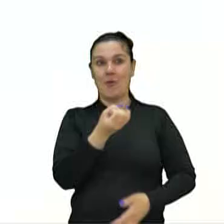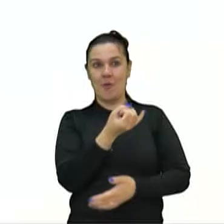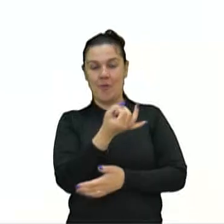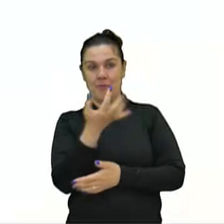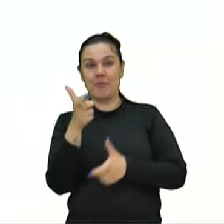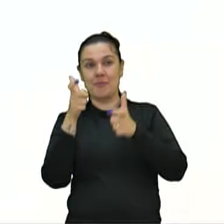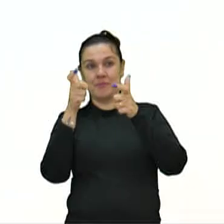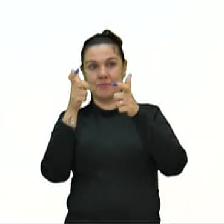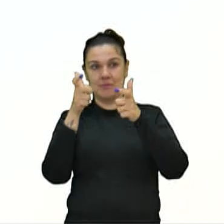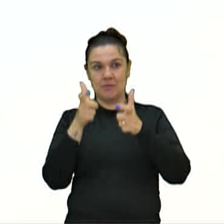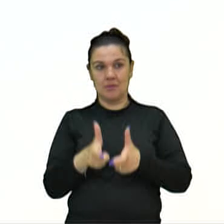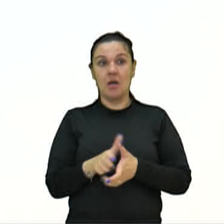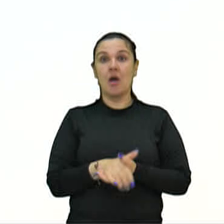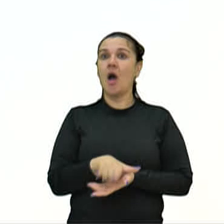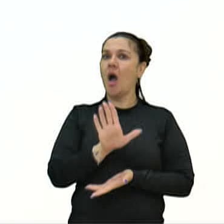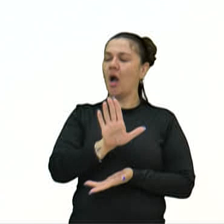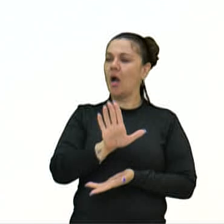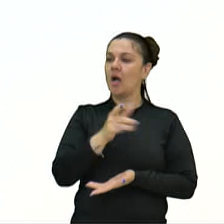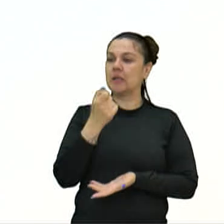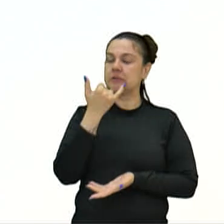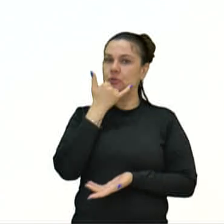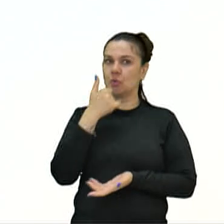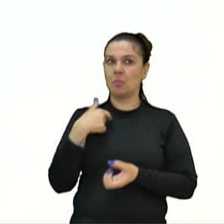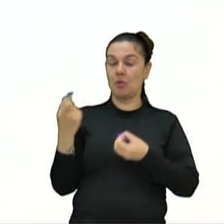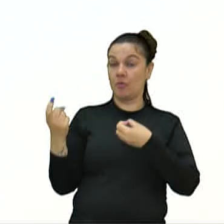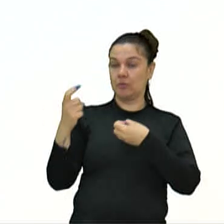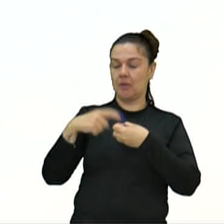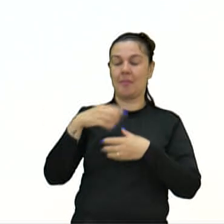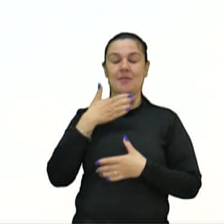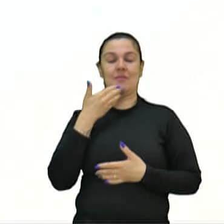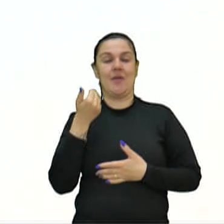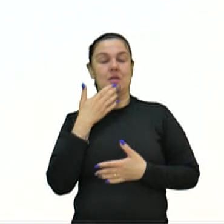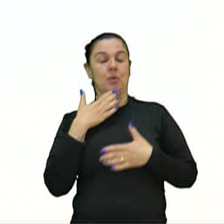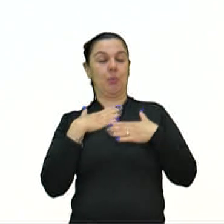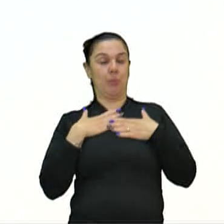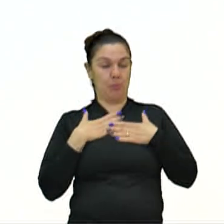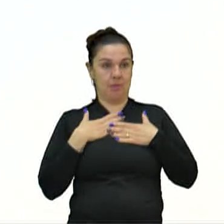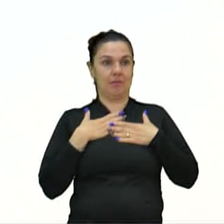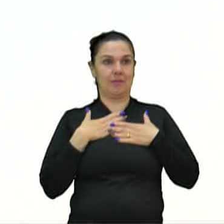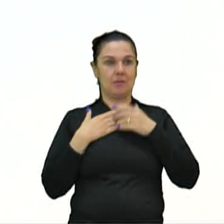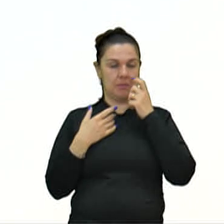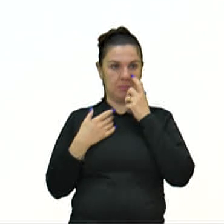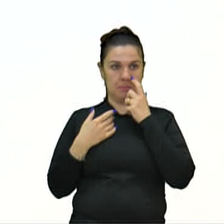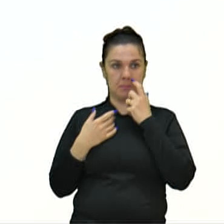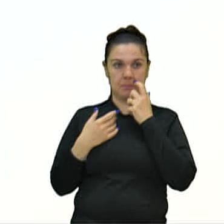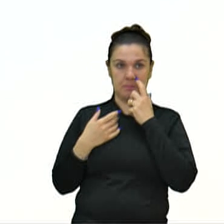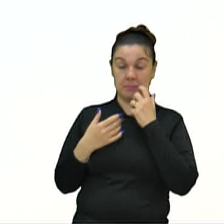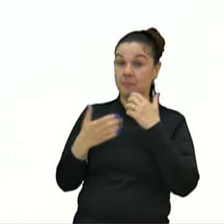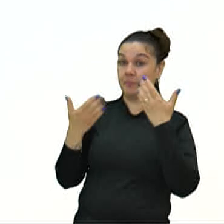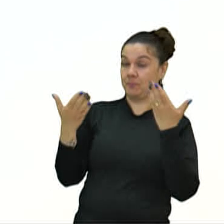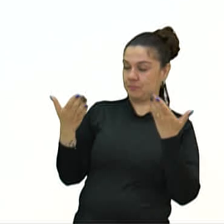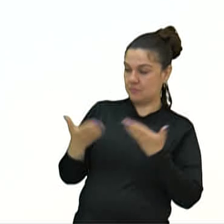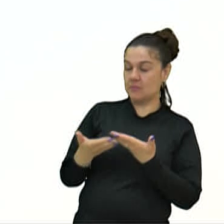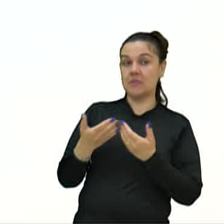locais, larvas de moscas criadas... Opa, eu voltei? Menos mal, então eu voltei, não fui para frente. Achei que era outro exercício. Então a panspermia, vocês conseguiram